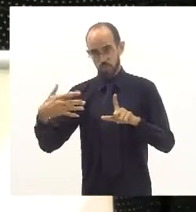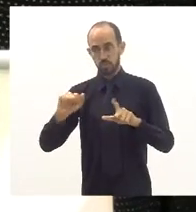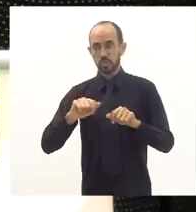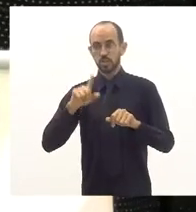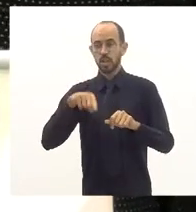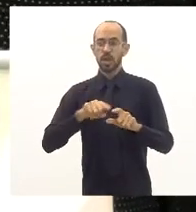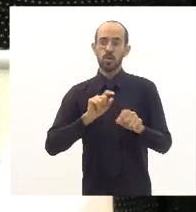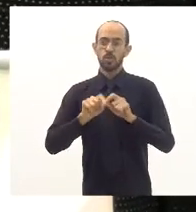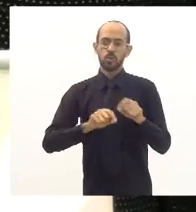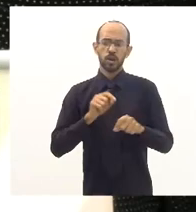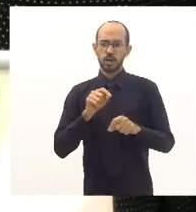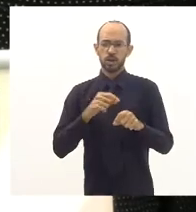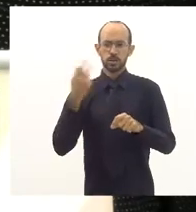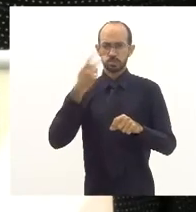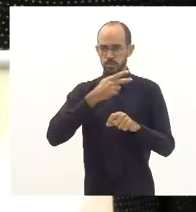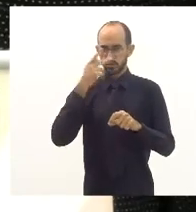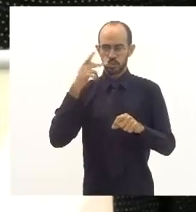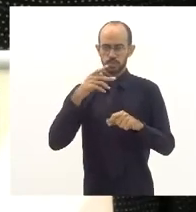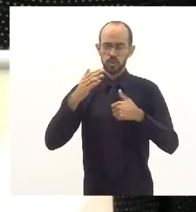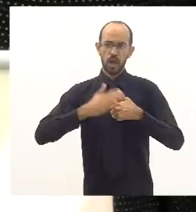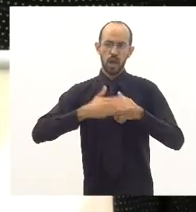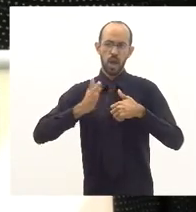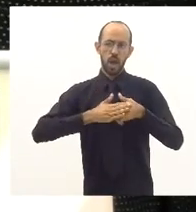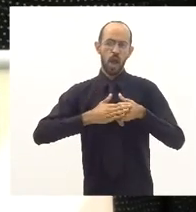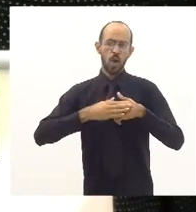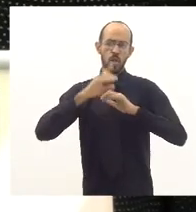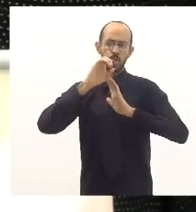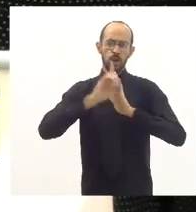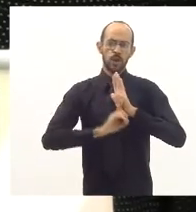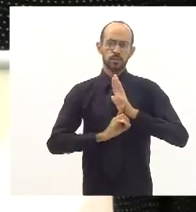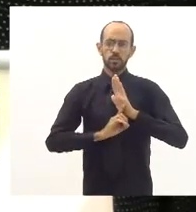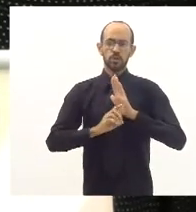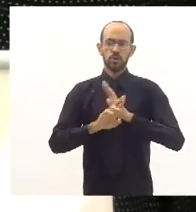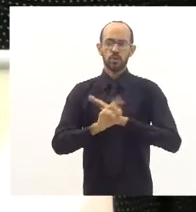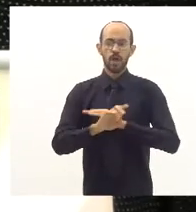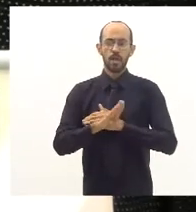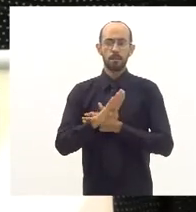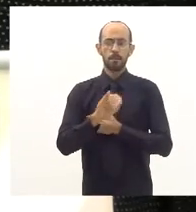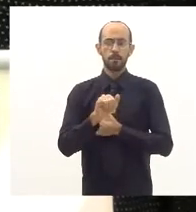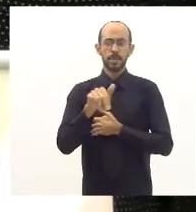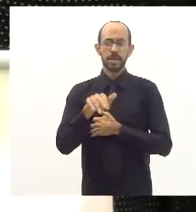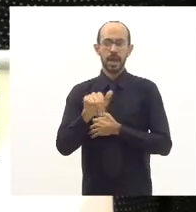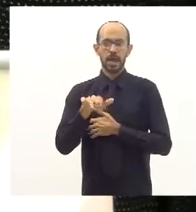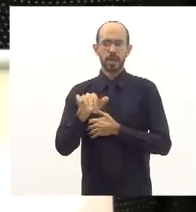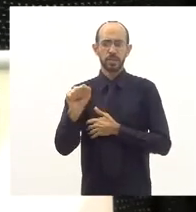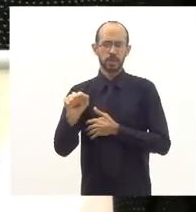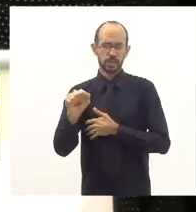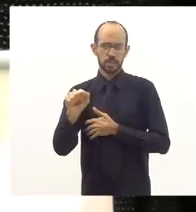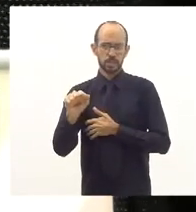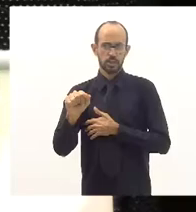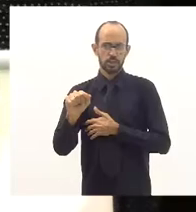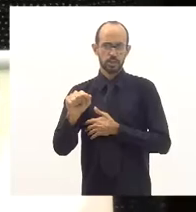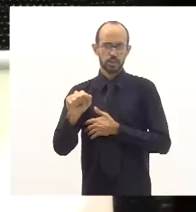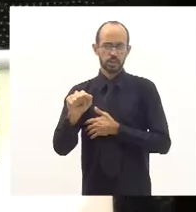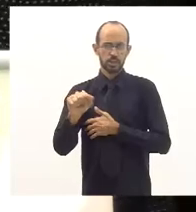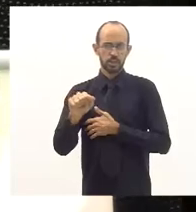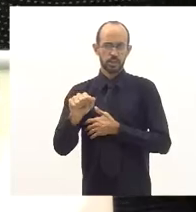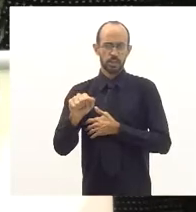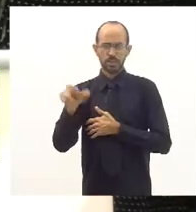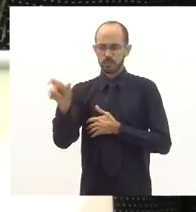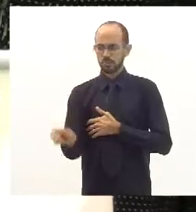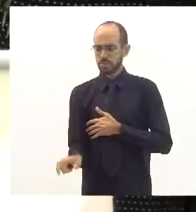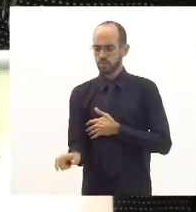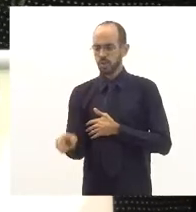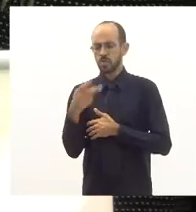as pessoas que se autodeclaram não binárias. Permitam-me usar a linguagem neutra, não binárias. O que que essas pessoas trouxeram